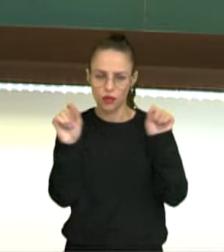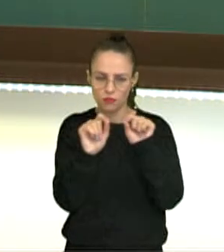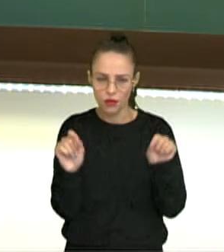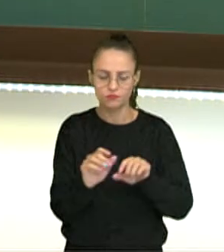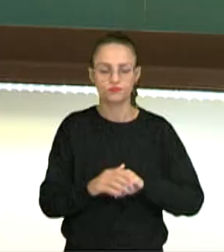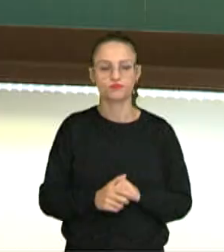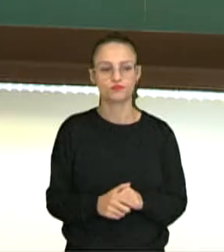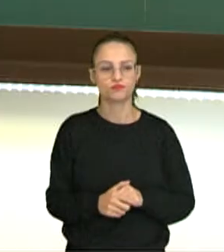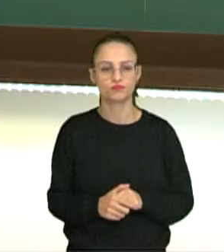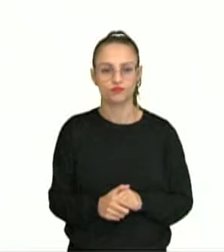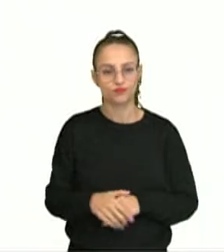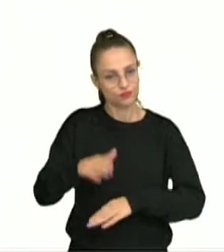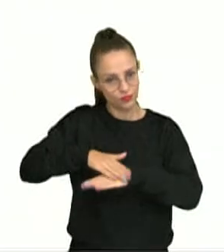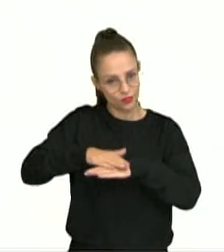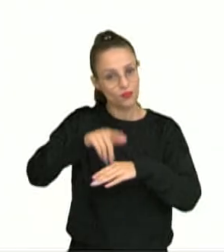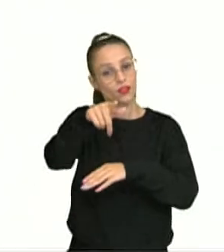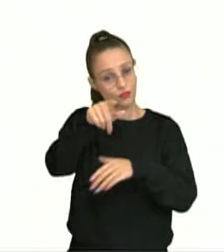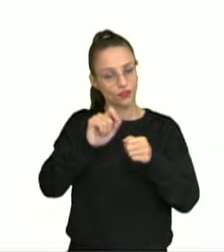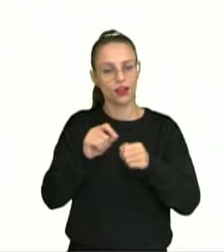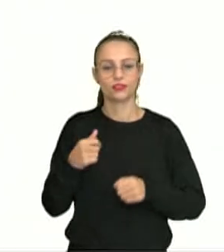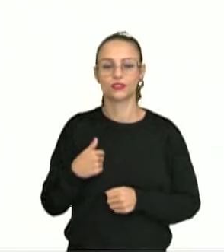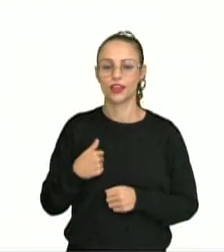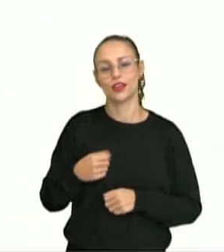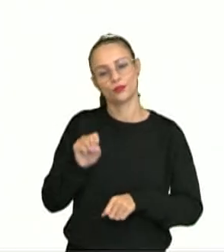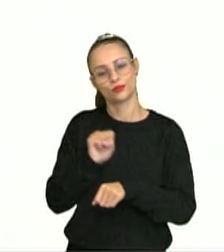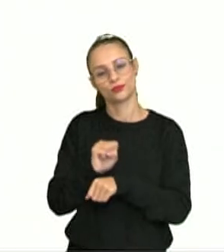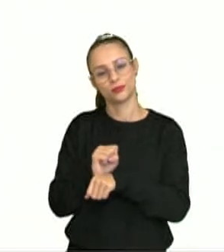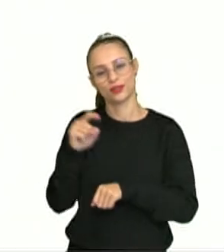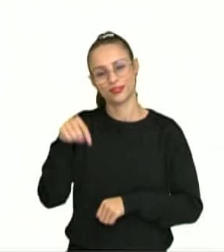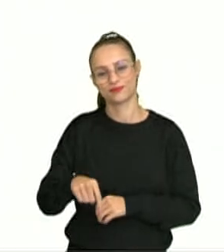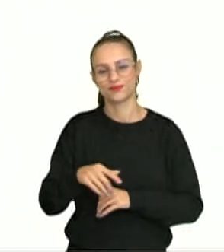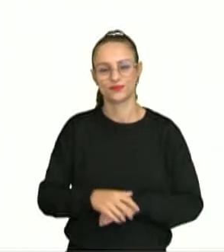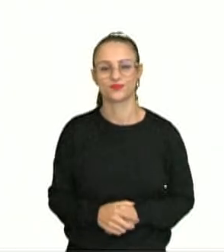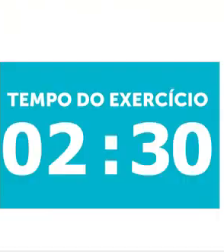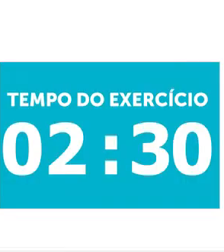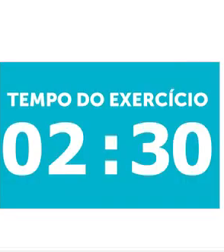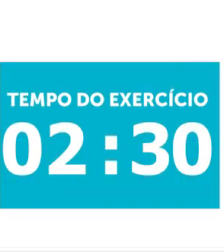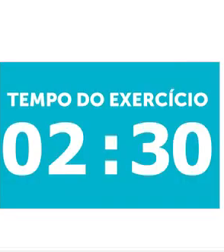parágrafo. Faz aí, que eu, claro, estou te aguardando aqui.